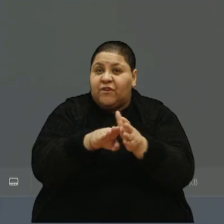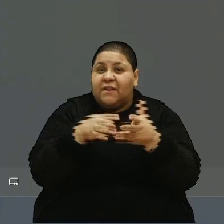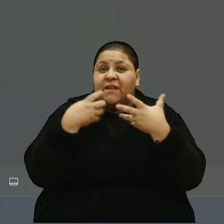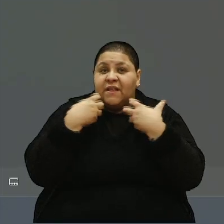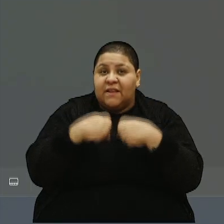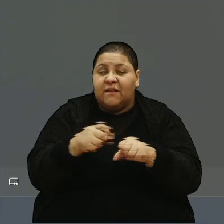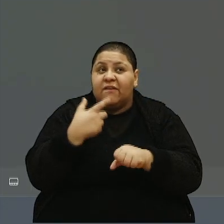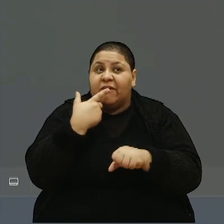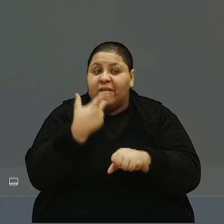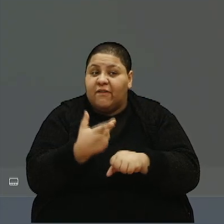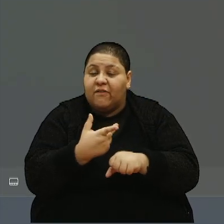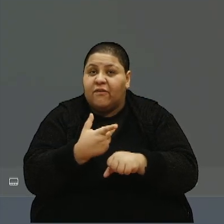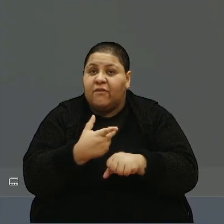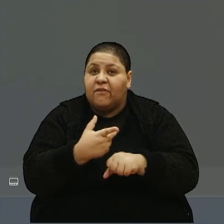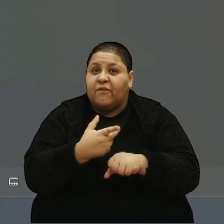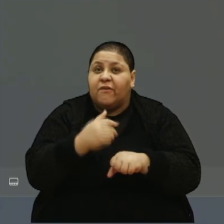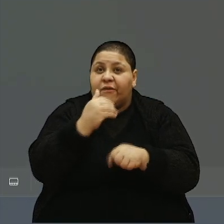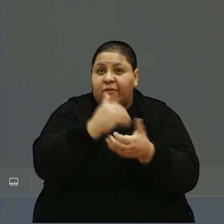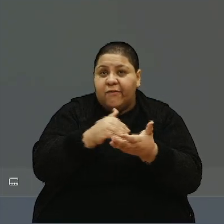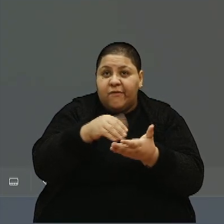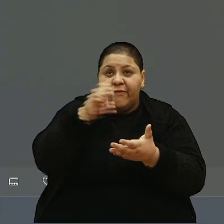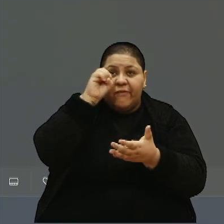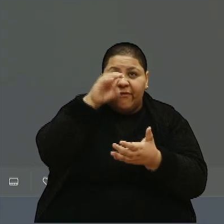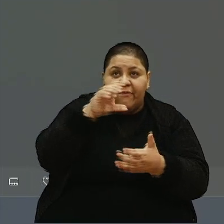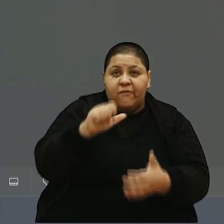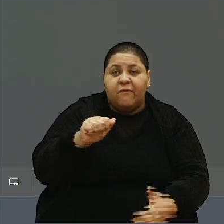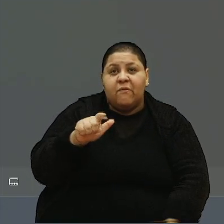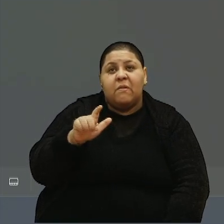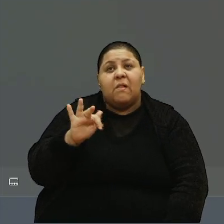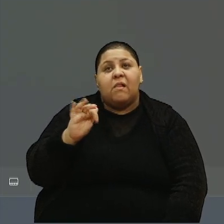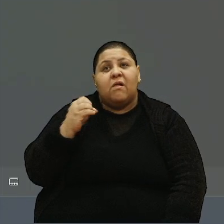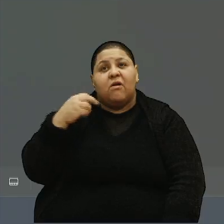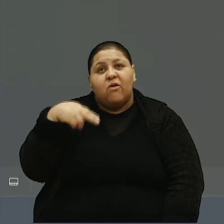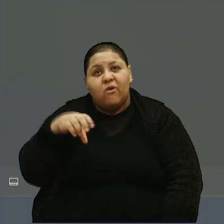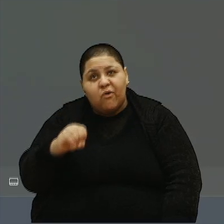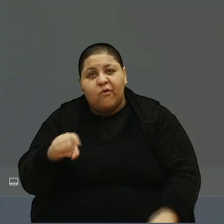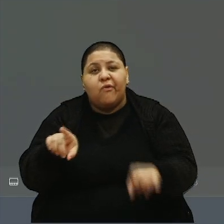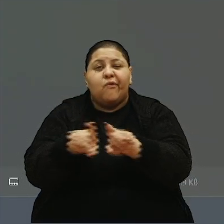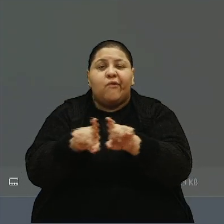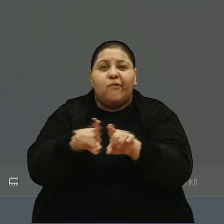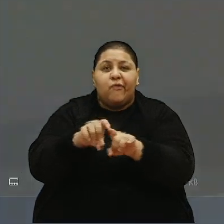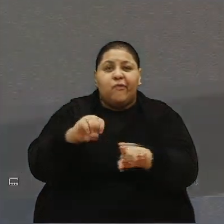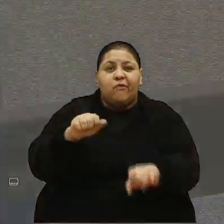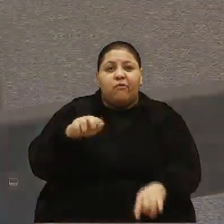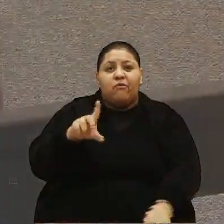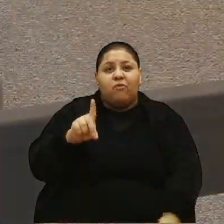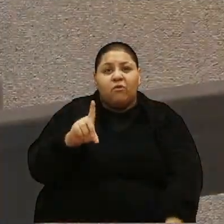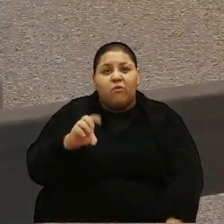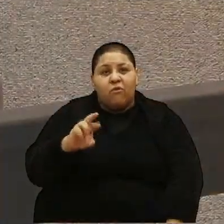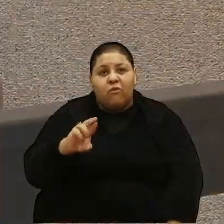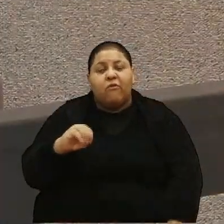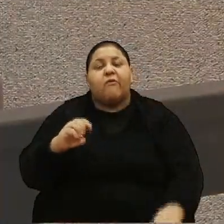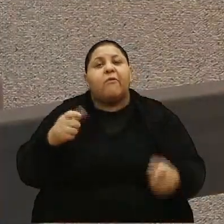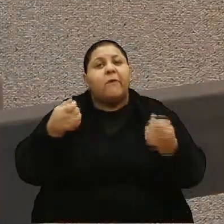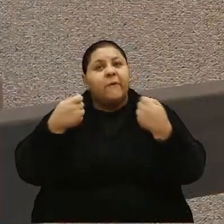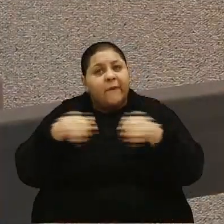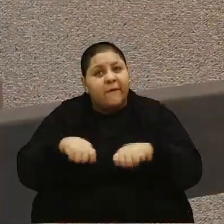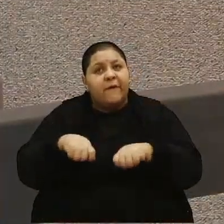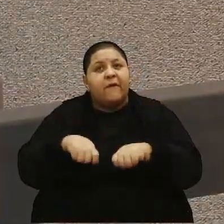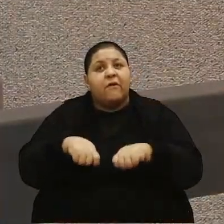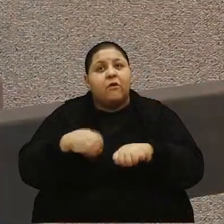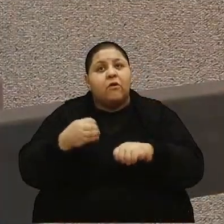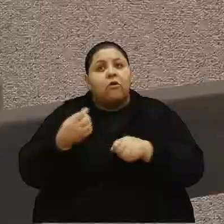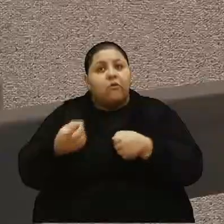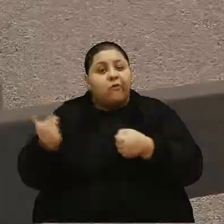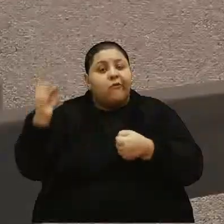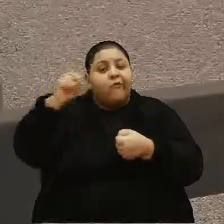e falei com o secretário Fiuza, com o secretário Afonso, também com o Sandro Casagrande. Precisa ou voltar e fazer